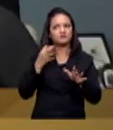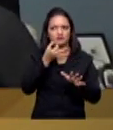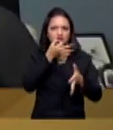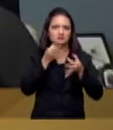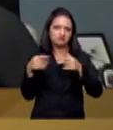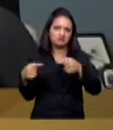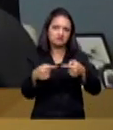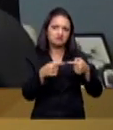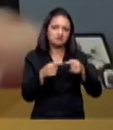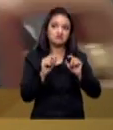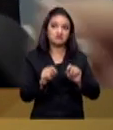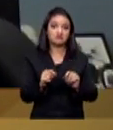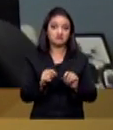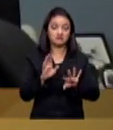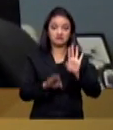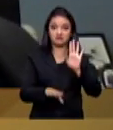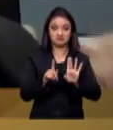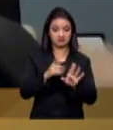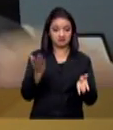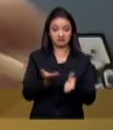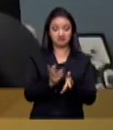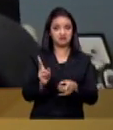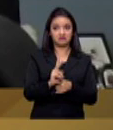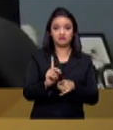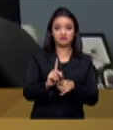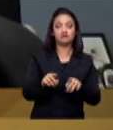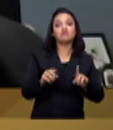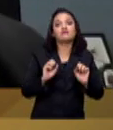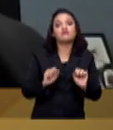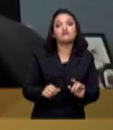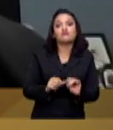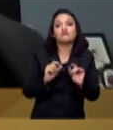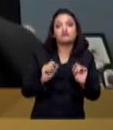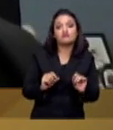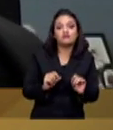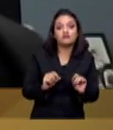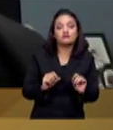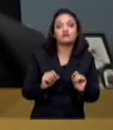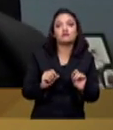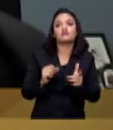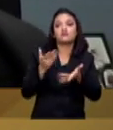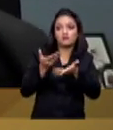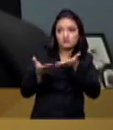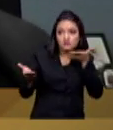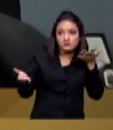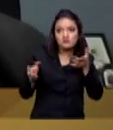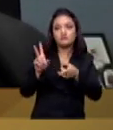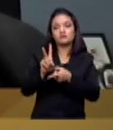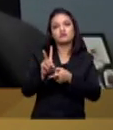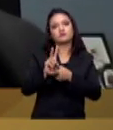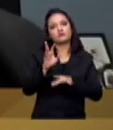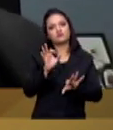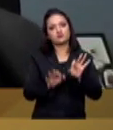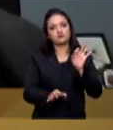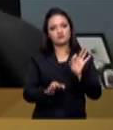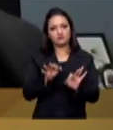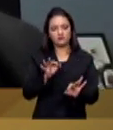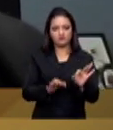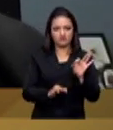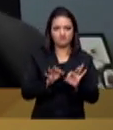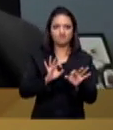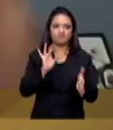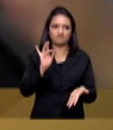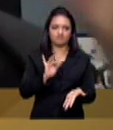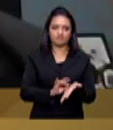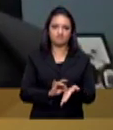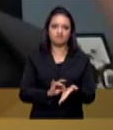em determinados casos é negar a própria concepção da proteção judicial